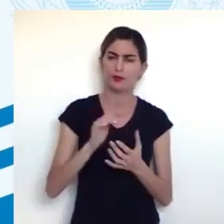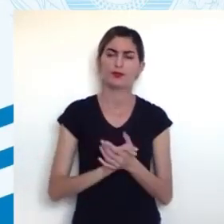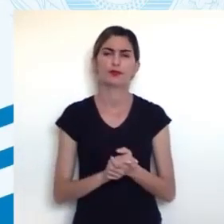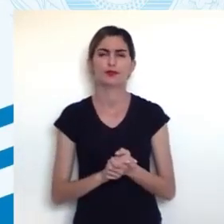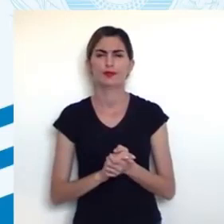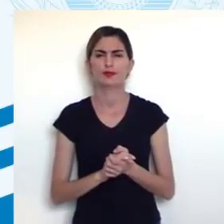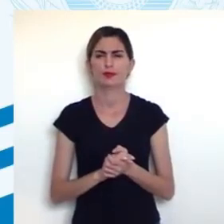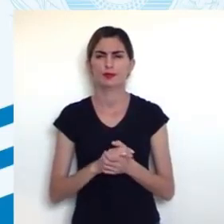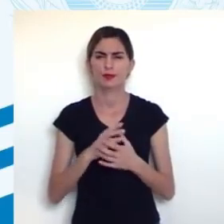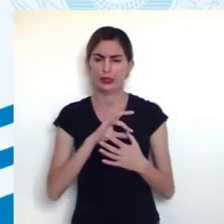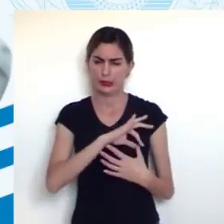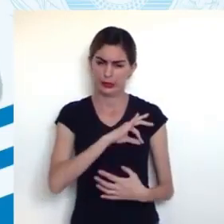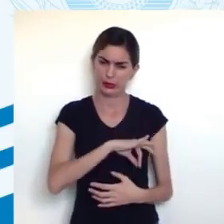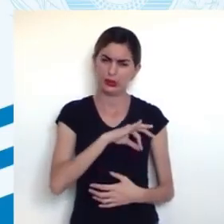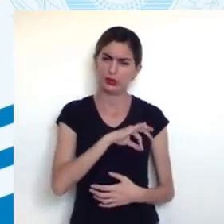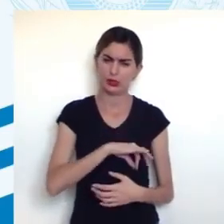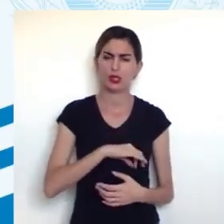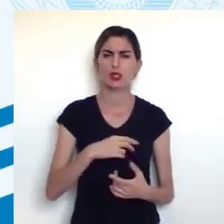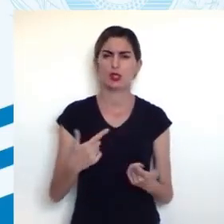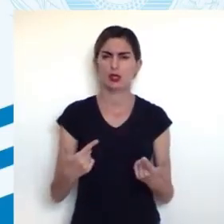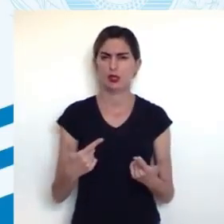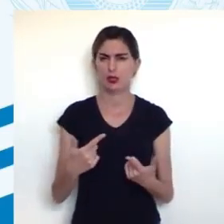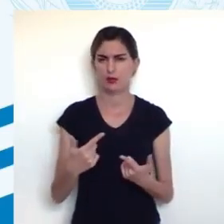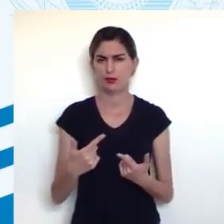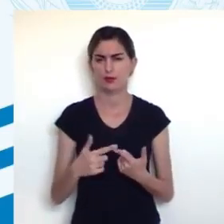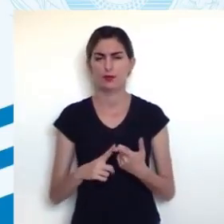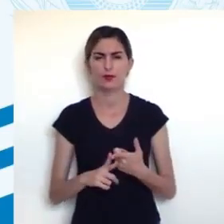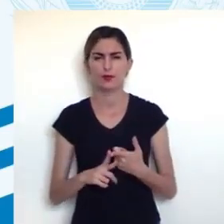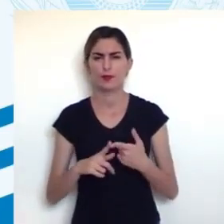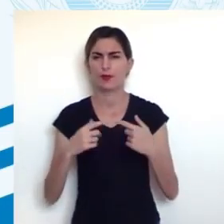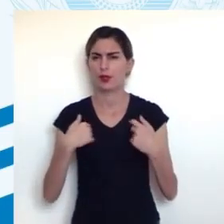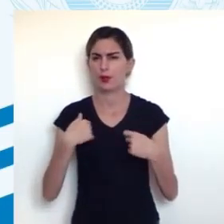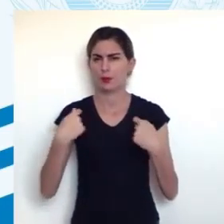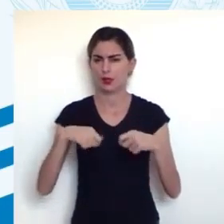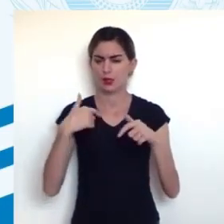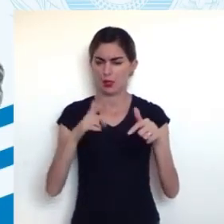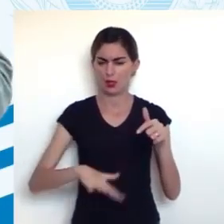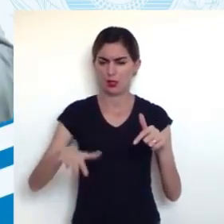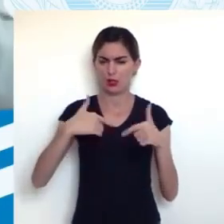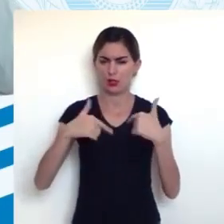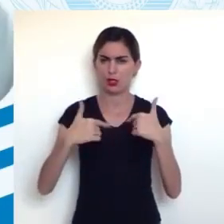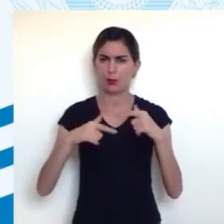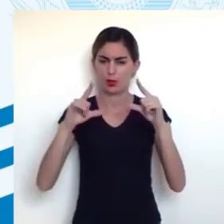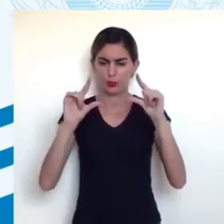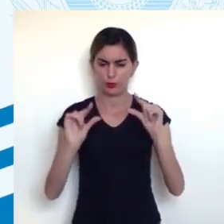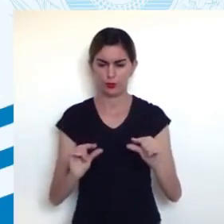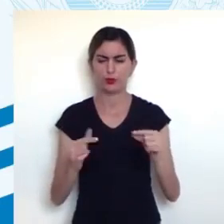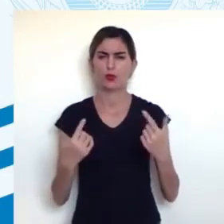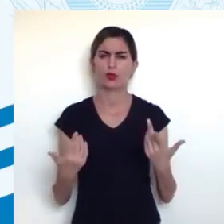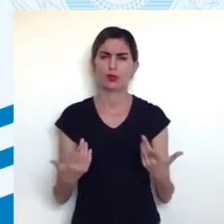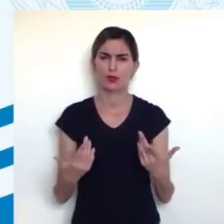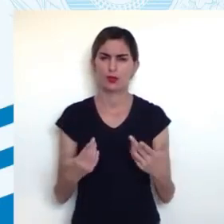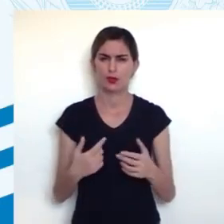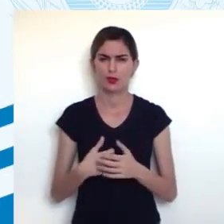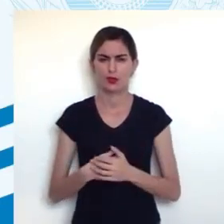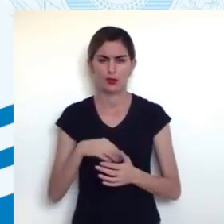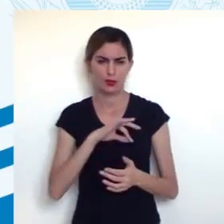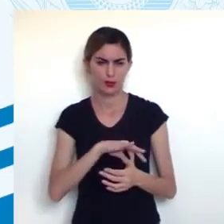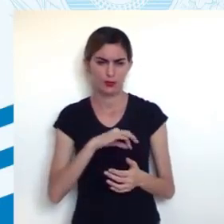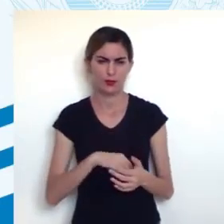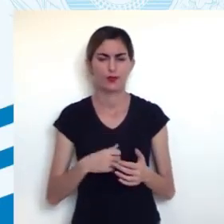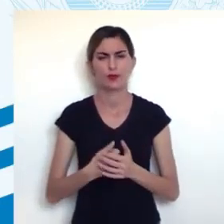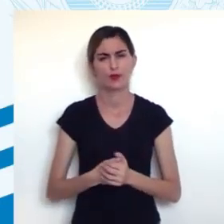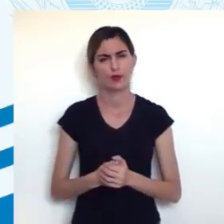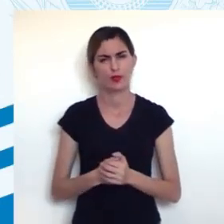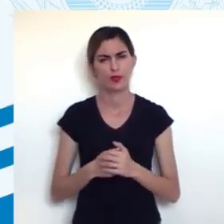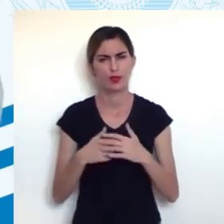né, salários satisfatórios, né? A jornada de trabalho era reduzida,